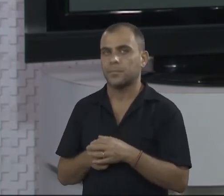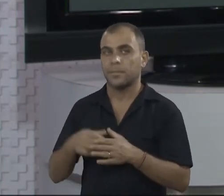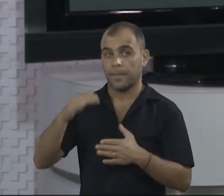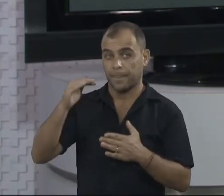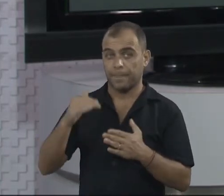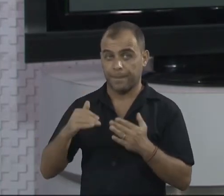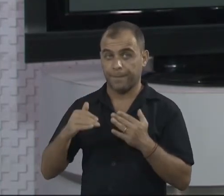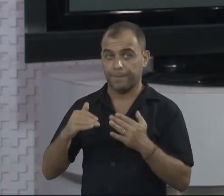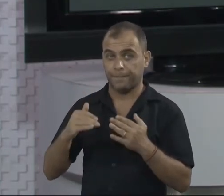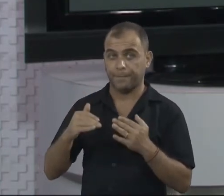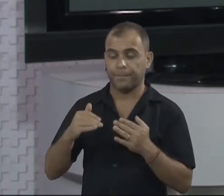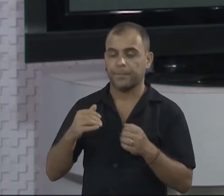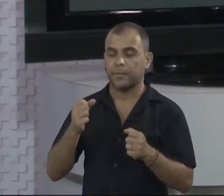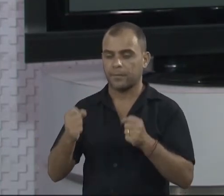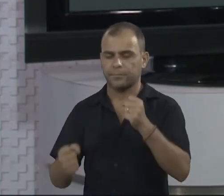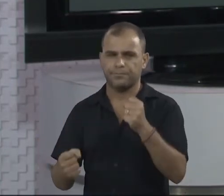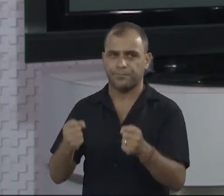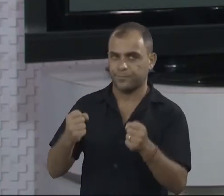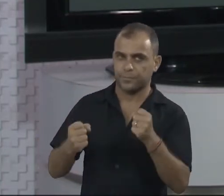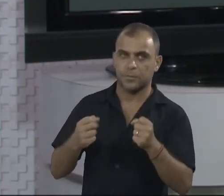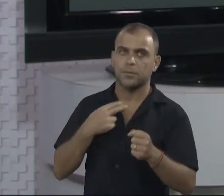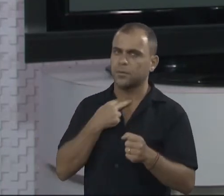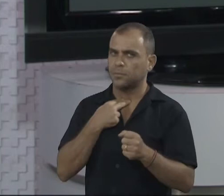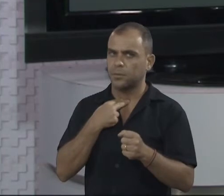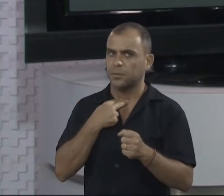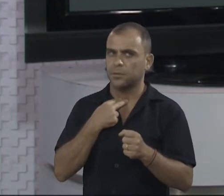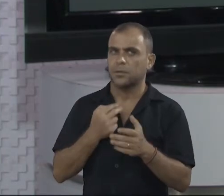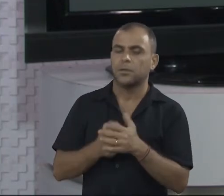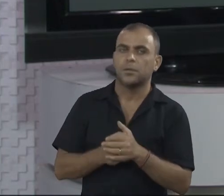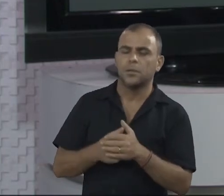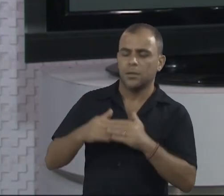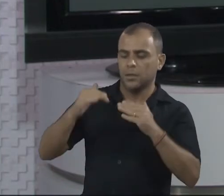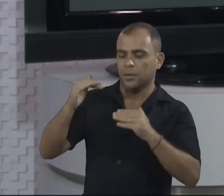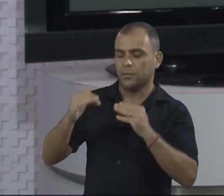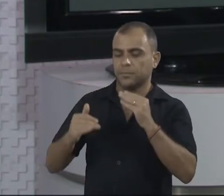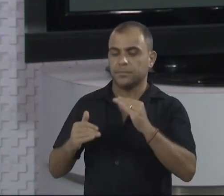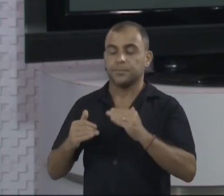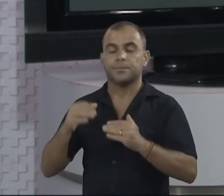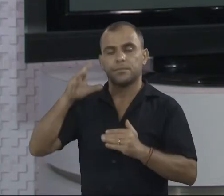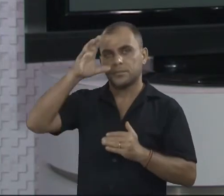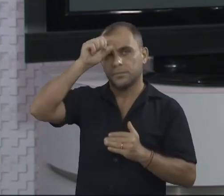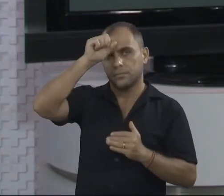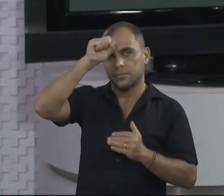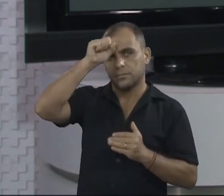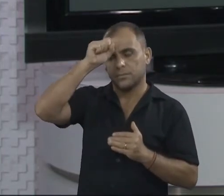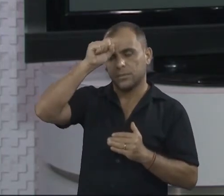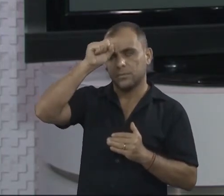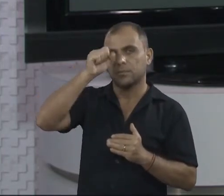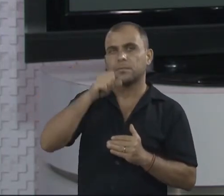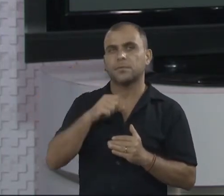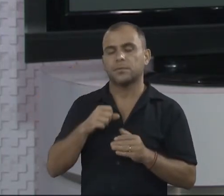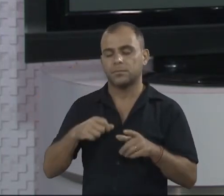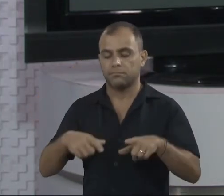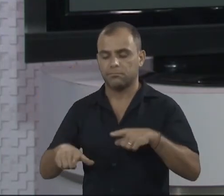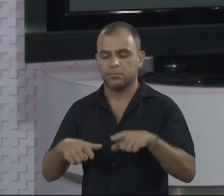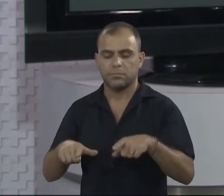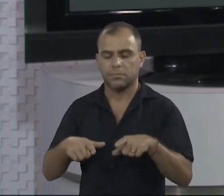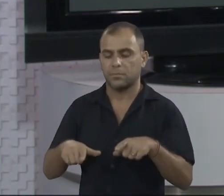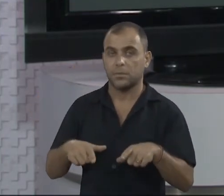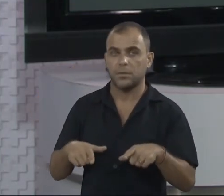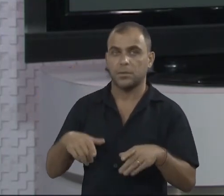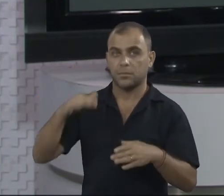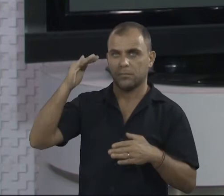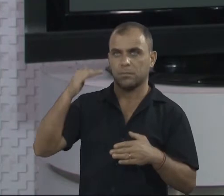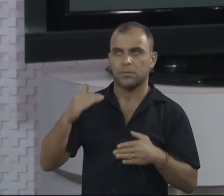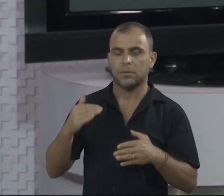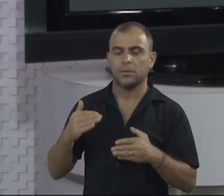Diminui a capacidade de dirigir, né, nem se fala. E também diminui a capacidade de aprendizagem e de rendimento do trabalho. Isso só